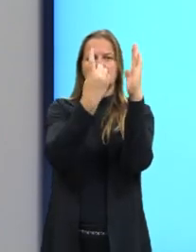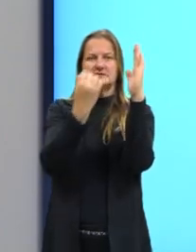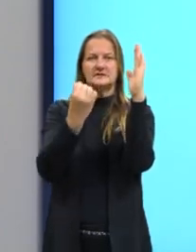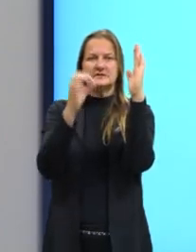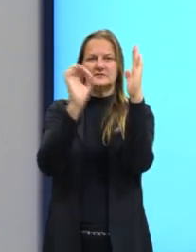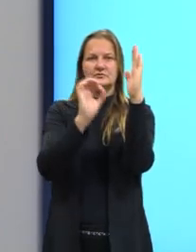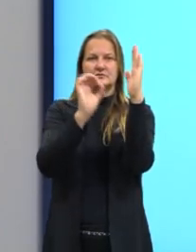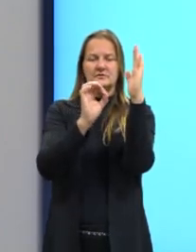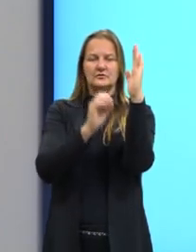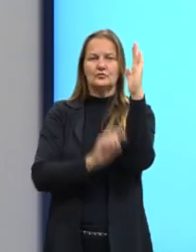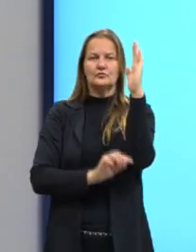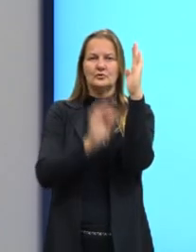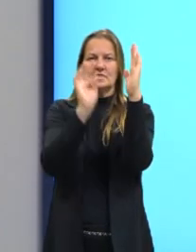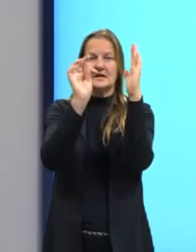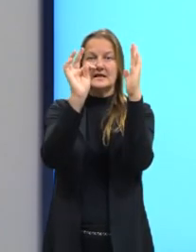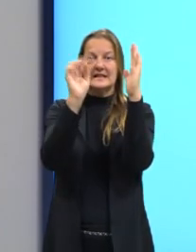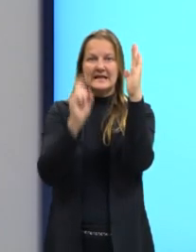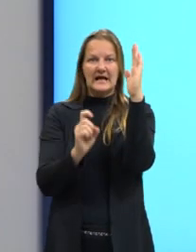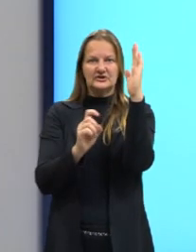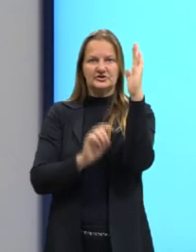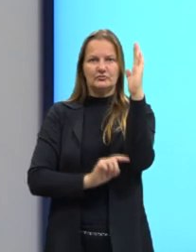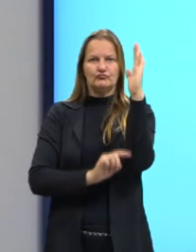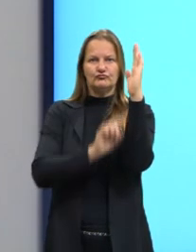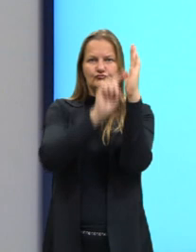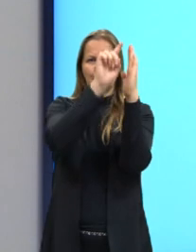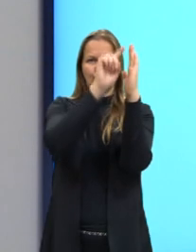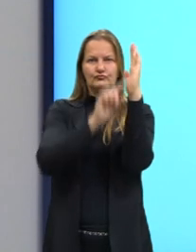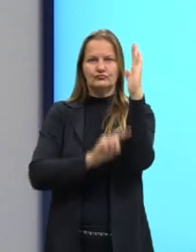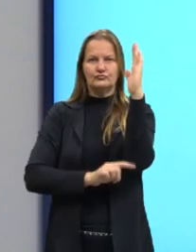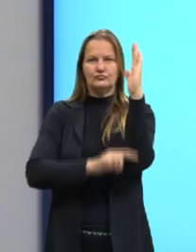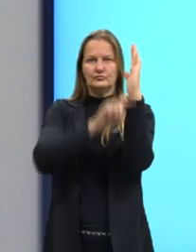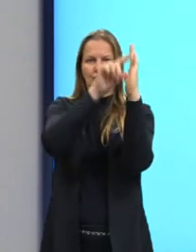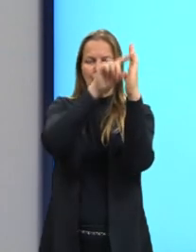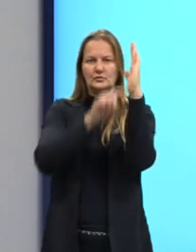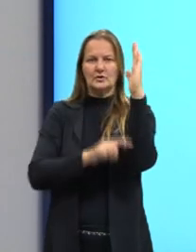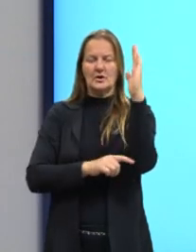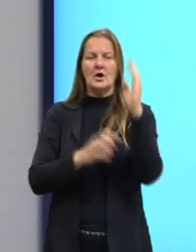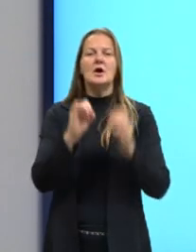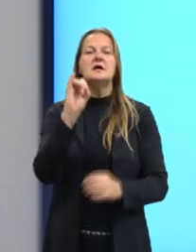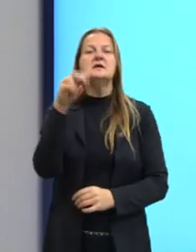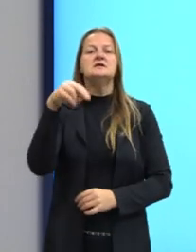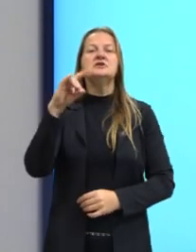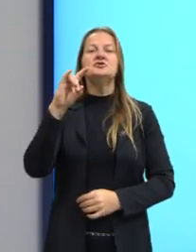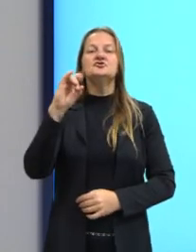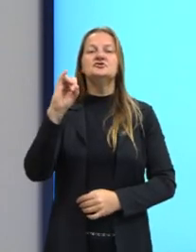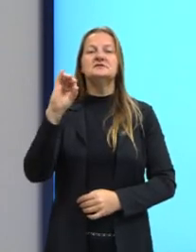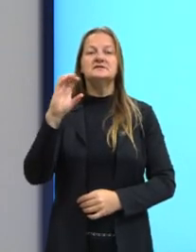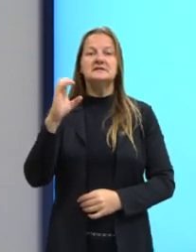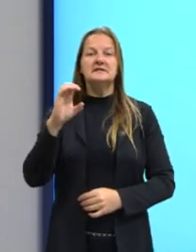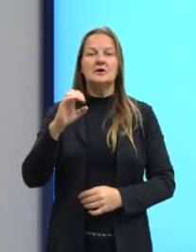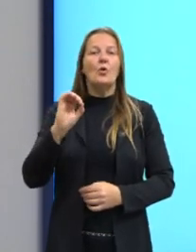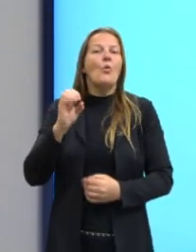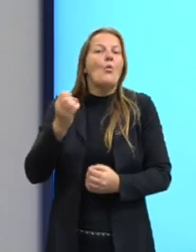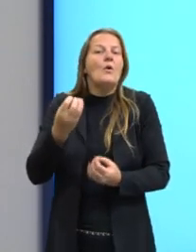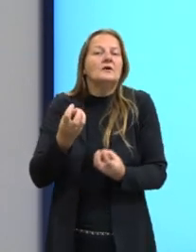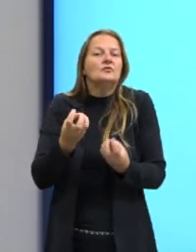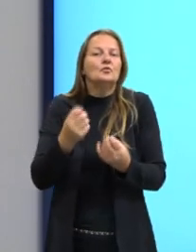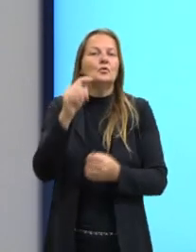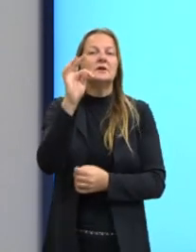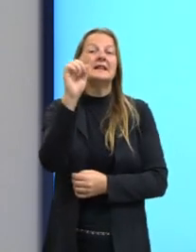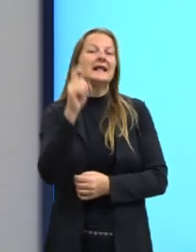por cento e essas taxas percentuais em relação a índices na taxa de desemprego então é importante